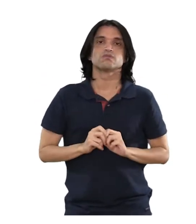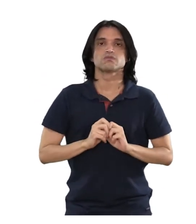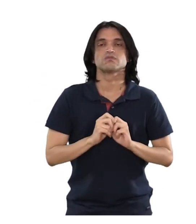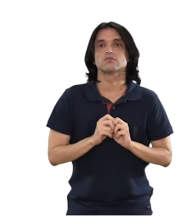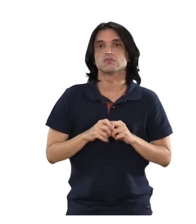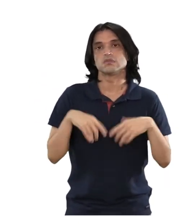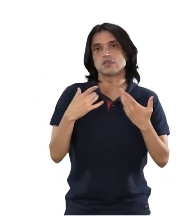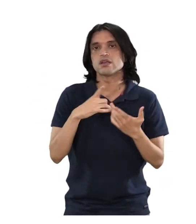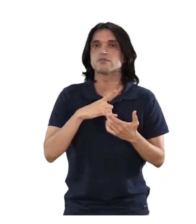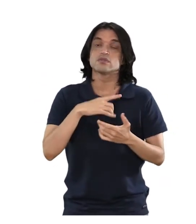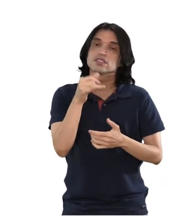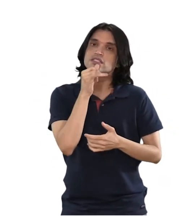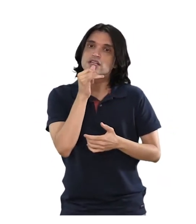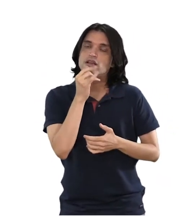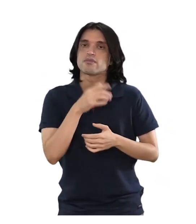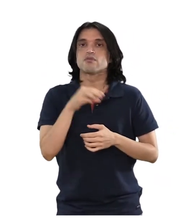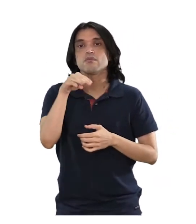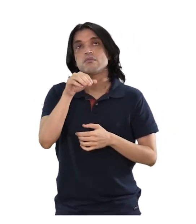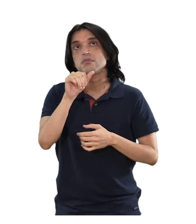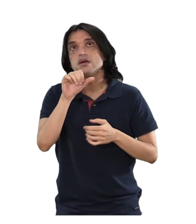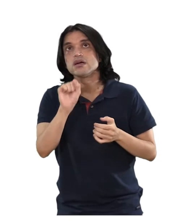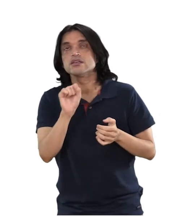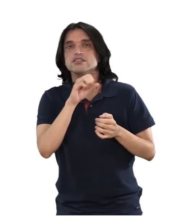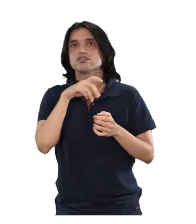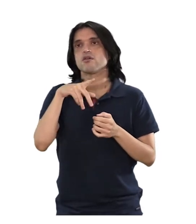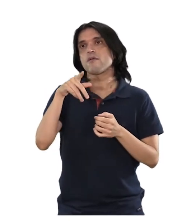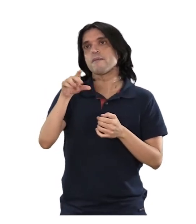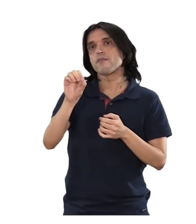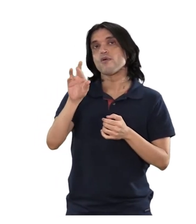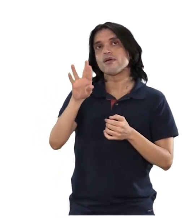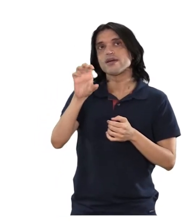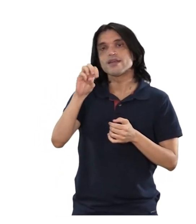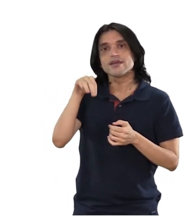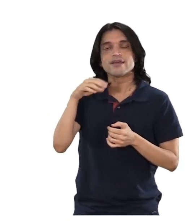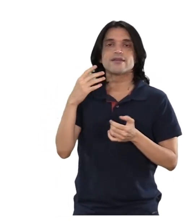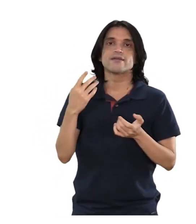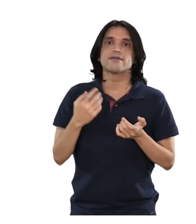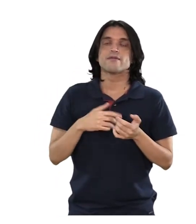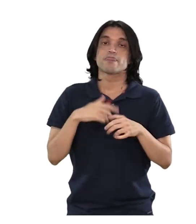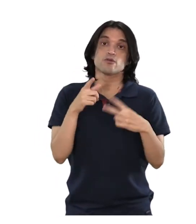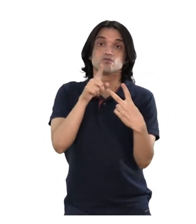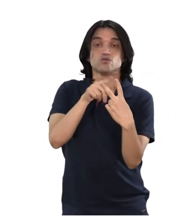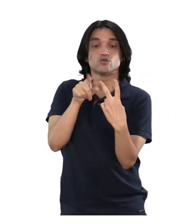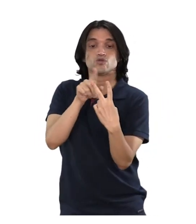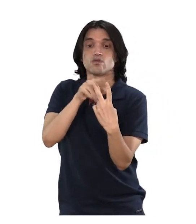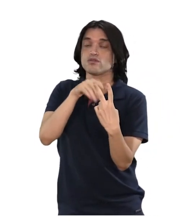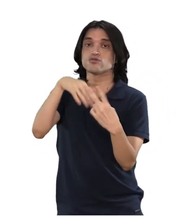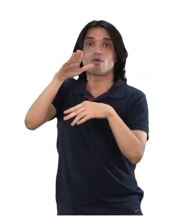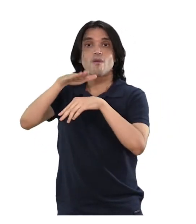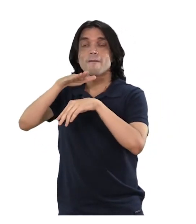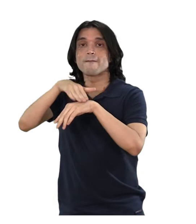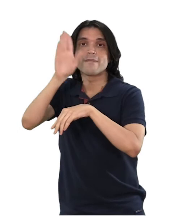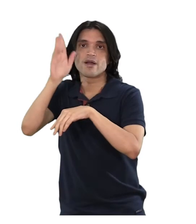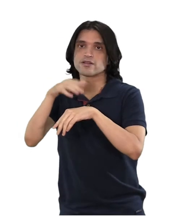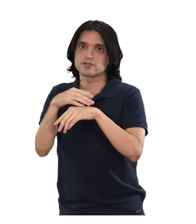conjunção mas, porém, todavia. Duas ou mais palavras empregadas com valor de conjunção constituem-se